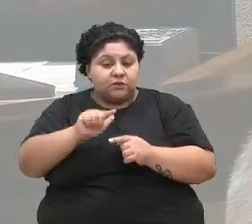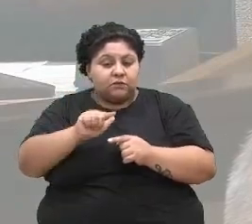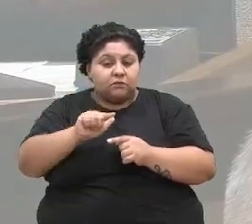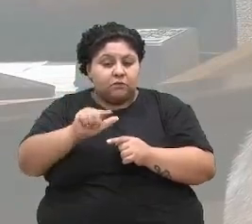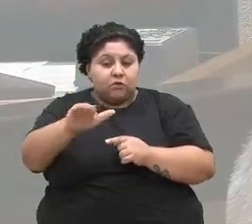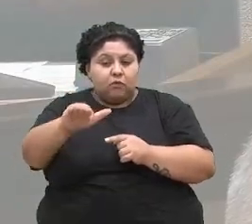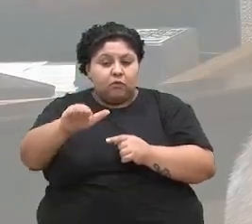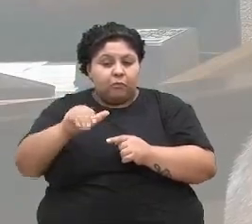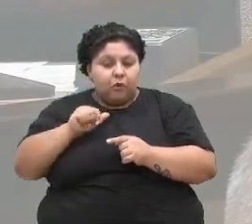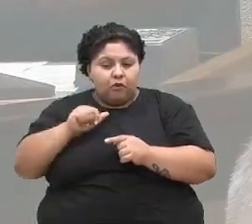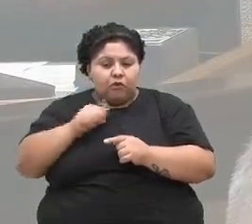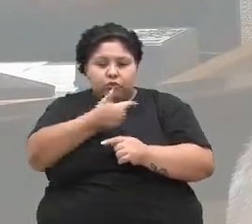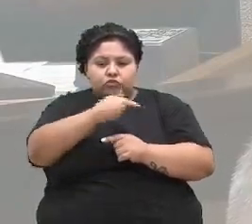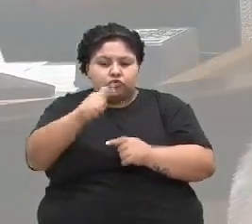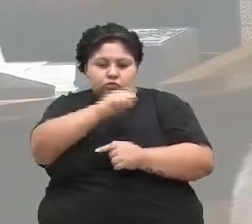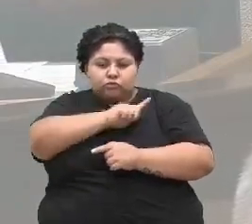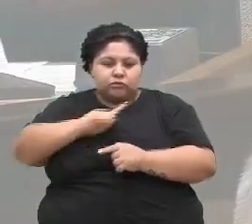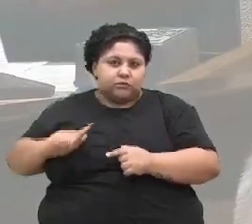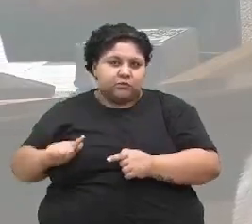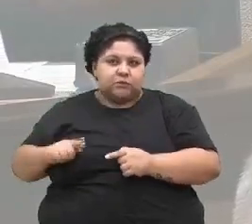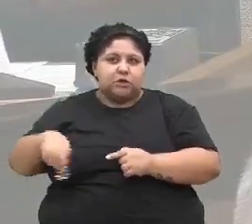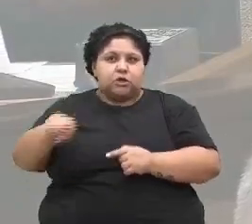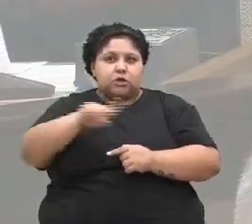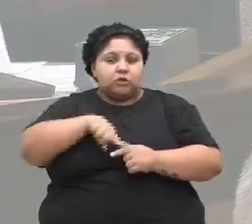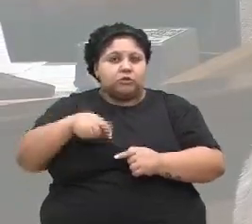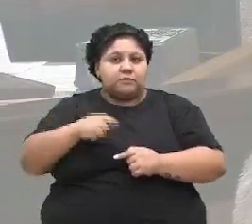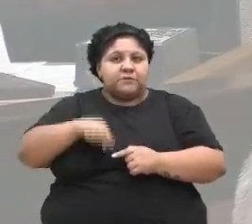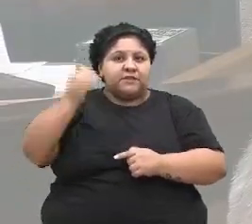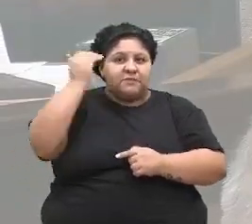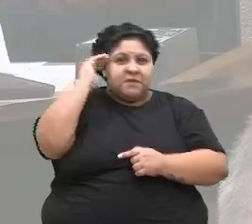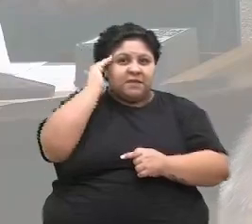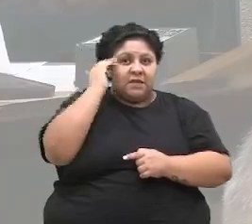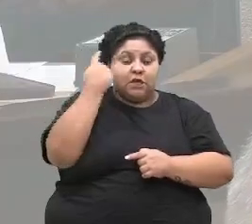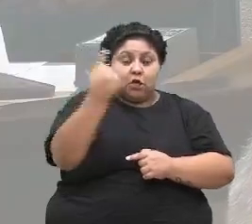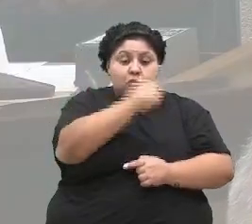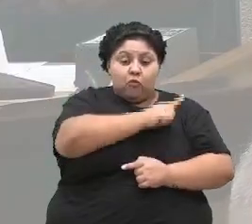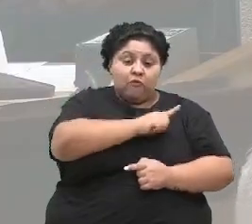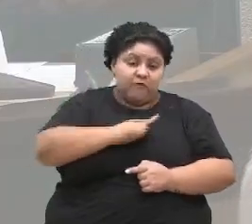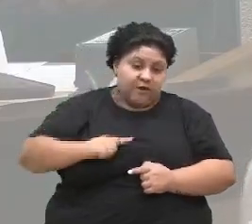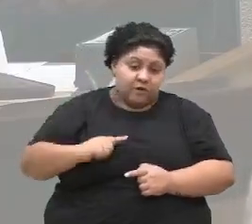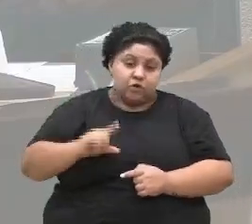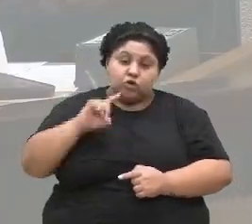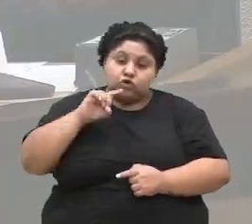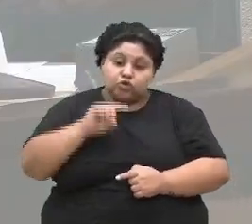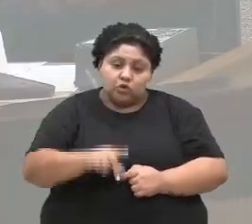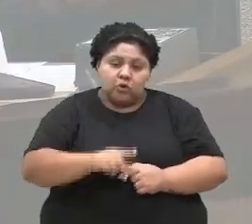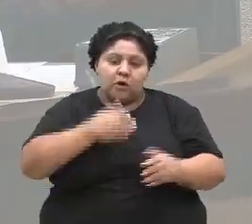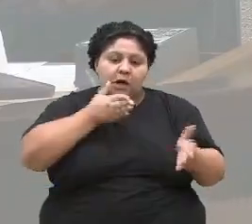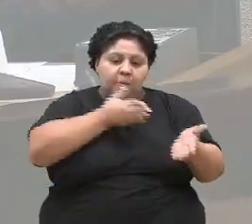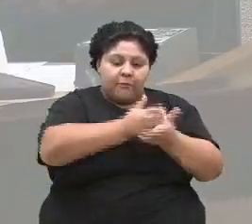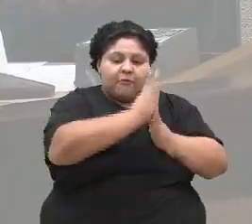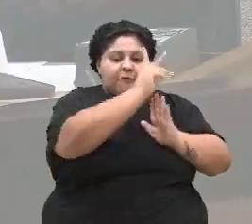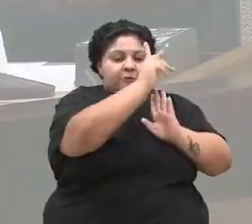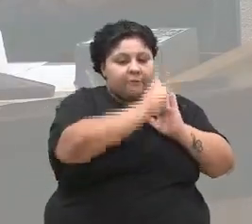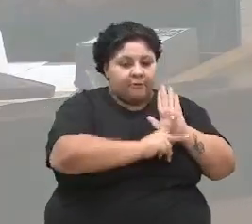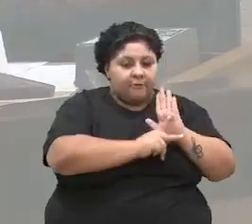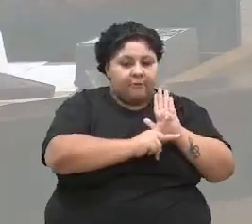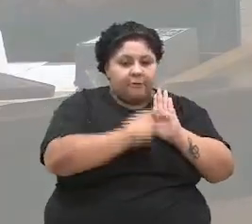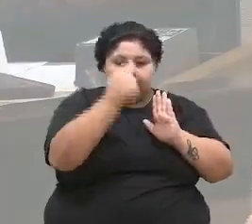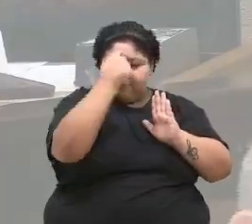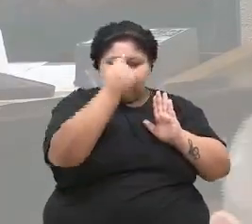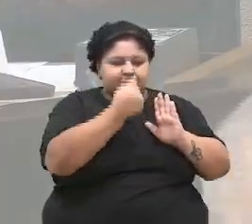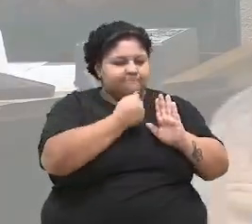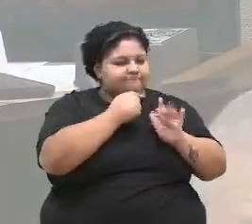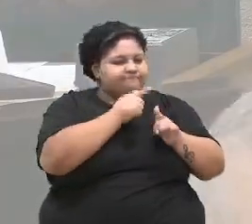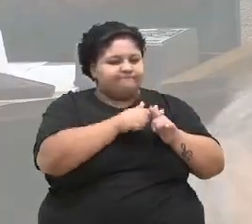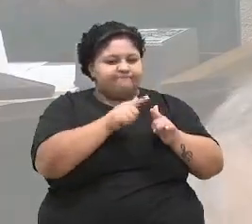histórico que em um governo só, para você poder aprovar projetos, você poder identificar as situações, não é